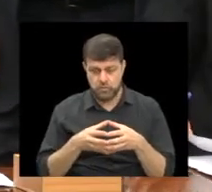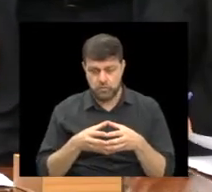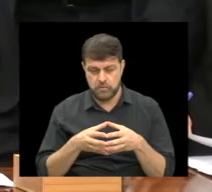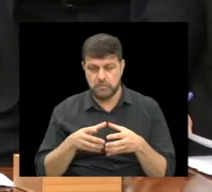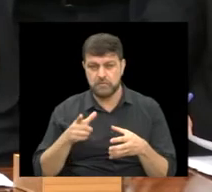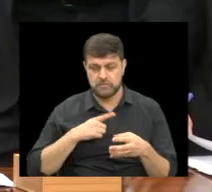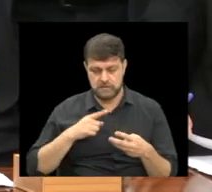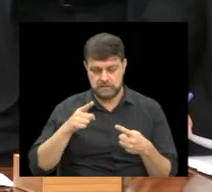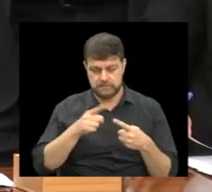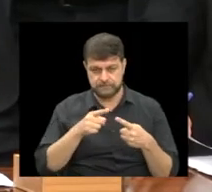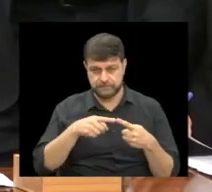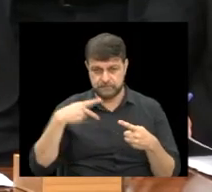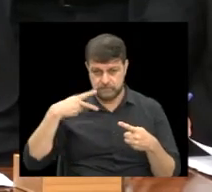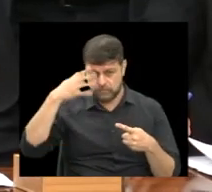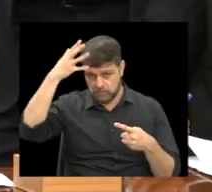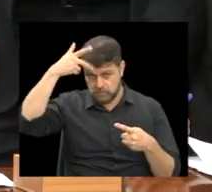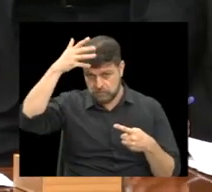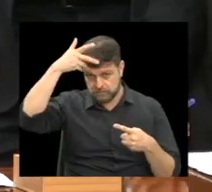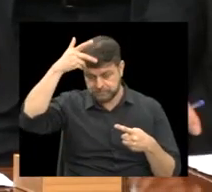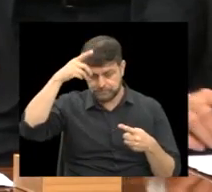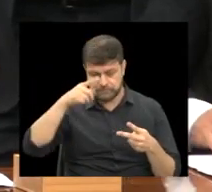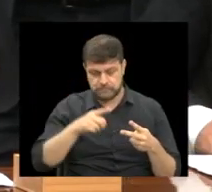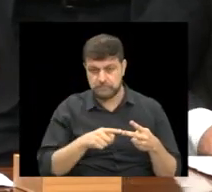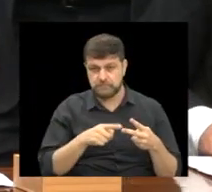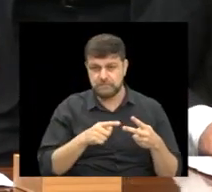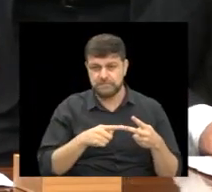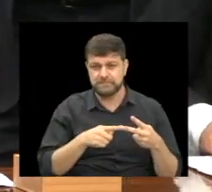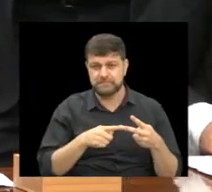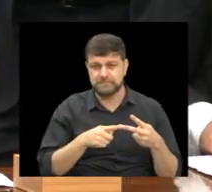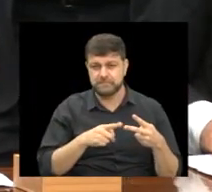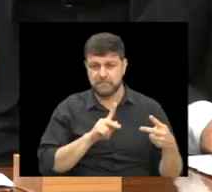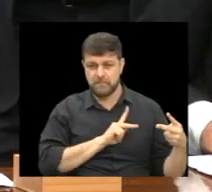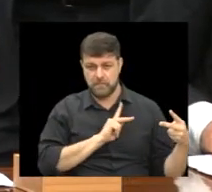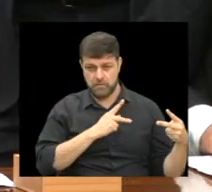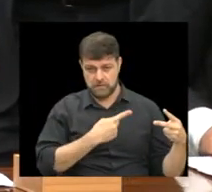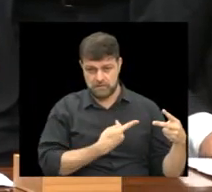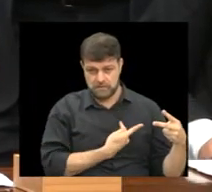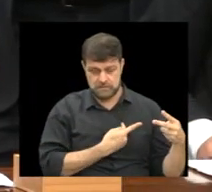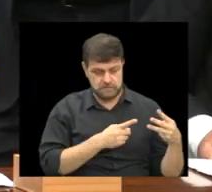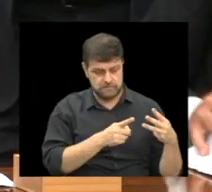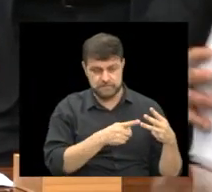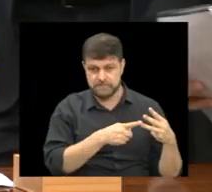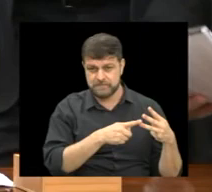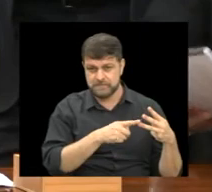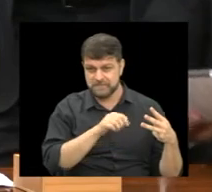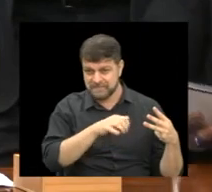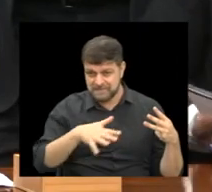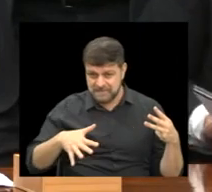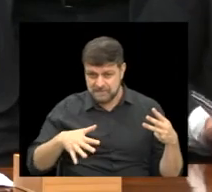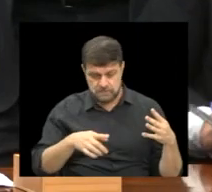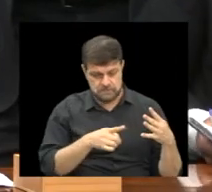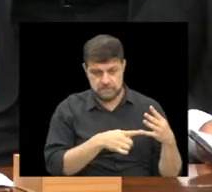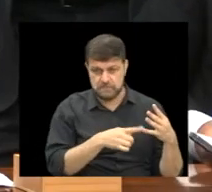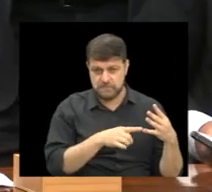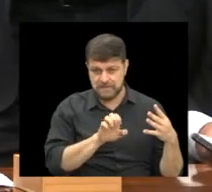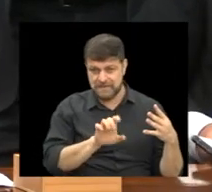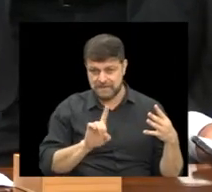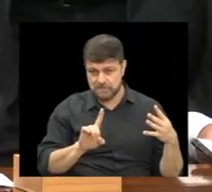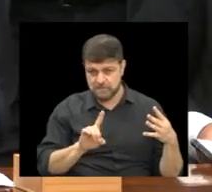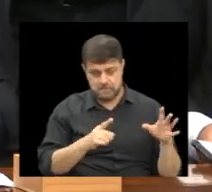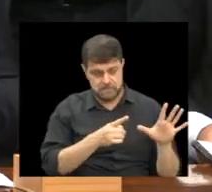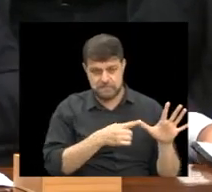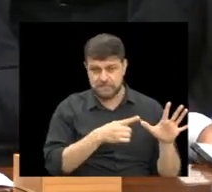pelo vereador Rodrigo da Farmadic, vereador Paulo Haddad, vereador Sidão Santos, vereador Edson